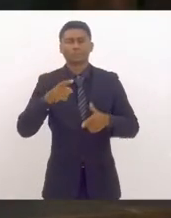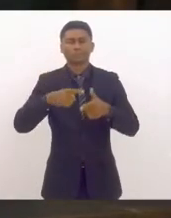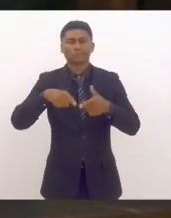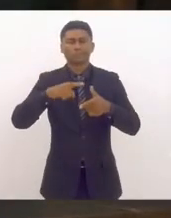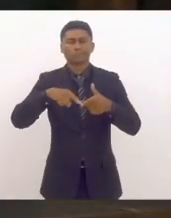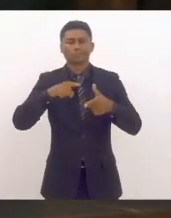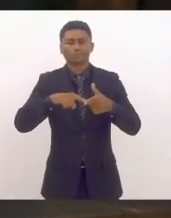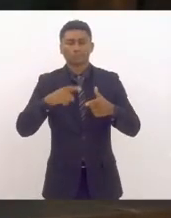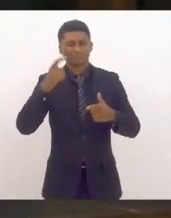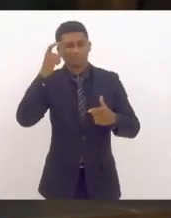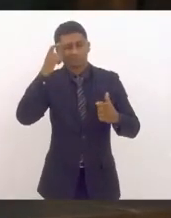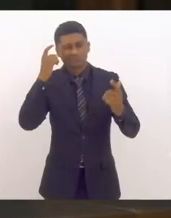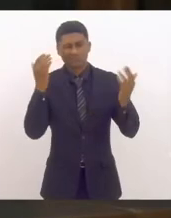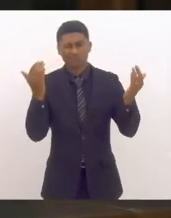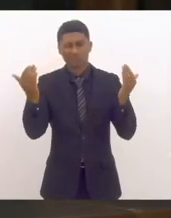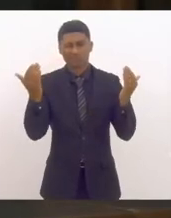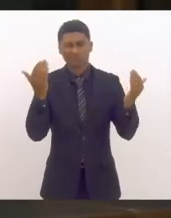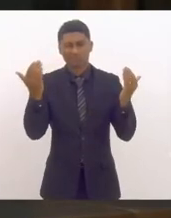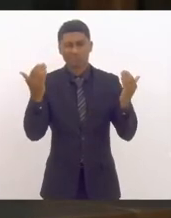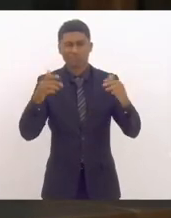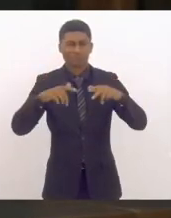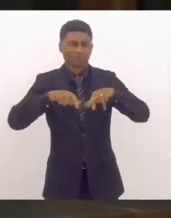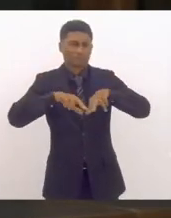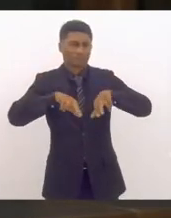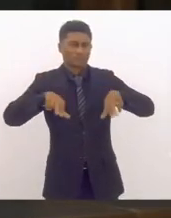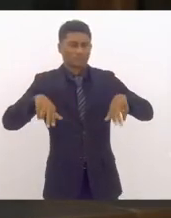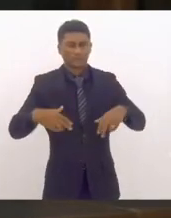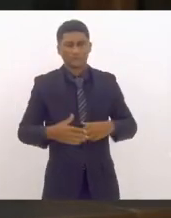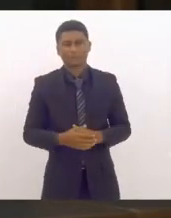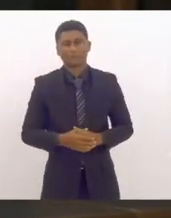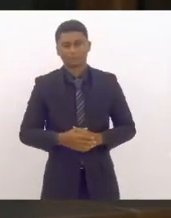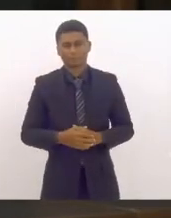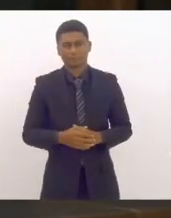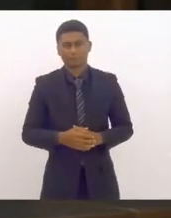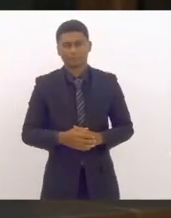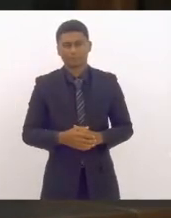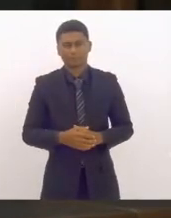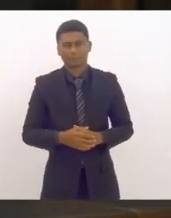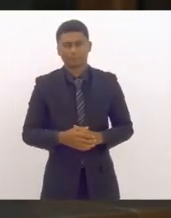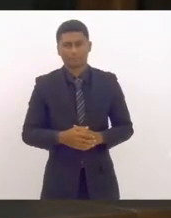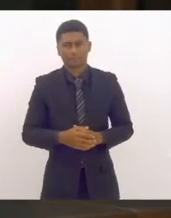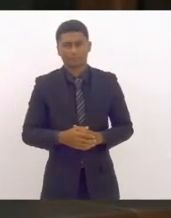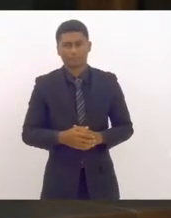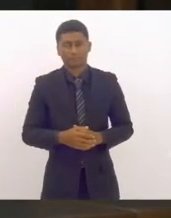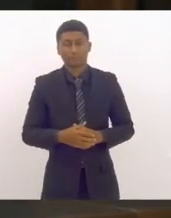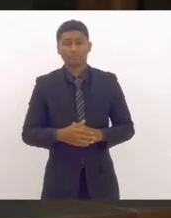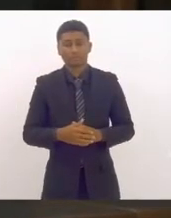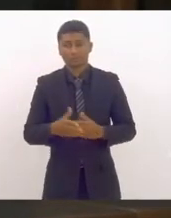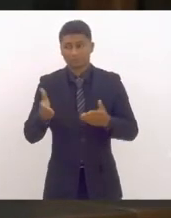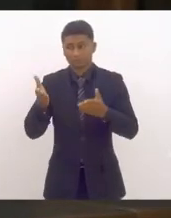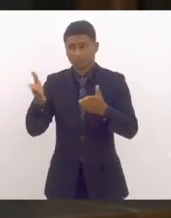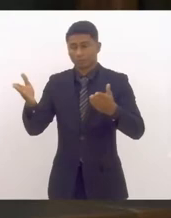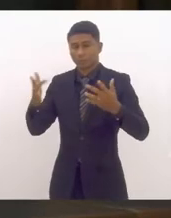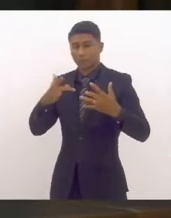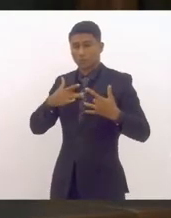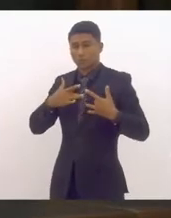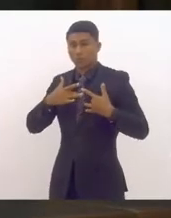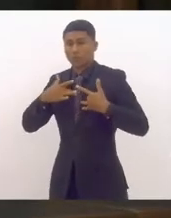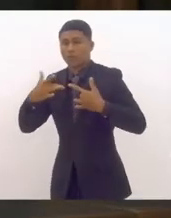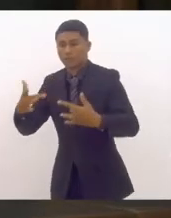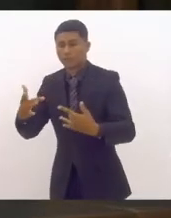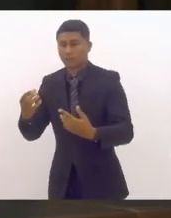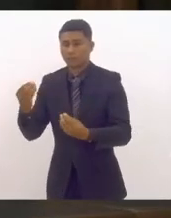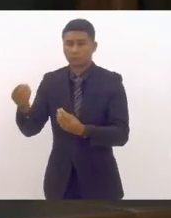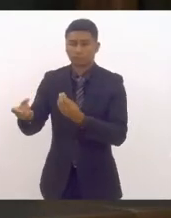psíquicos e de comportamento. A regulação dessas doações, além do mérito